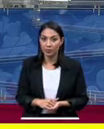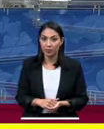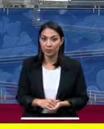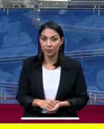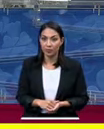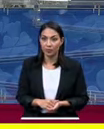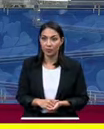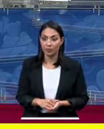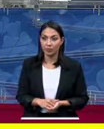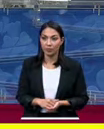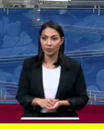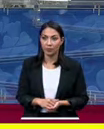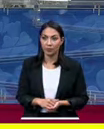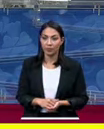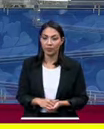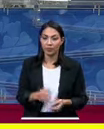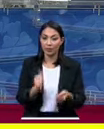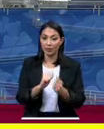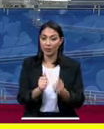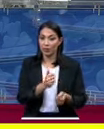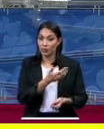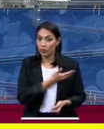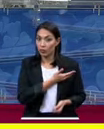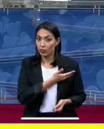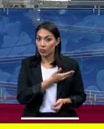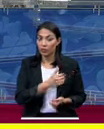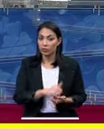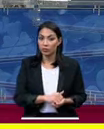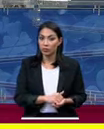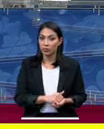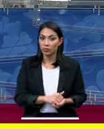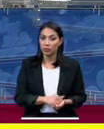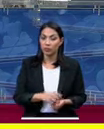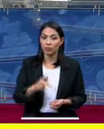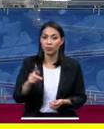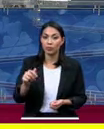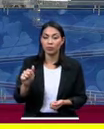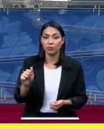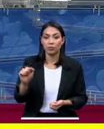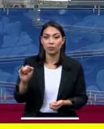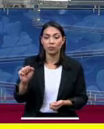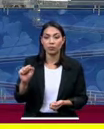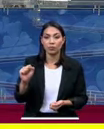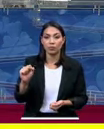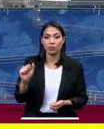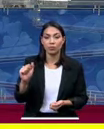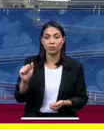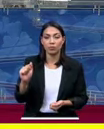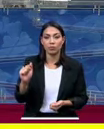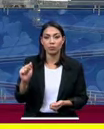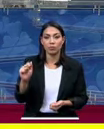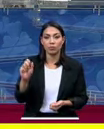53. E o time do coração é Paysandu